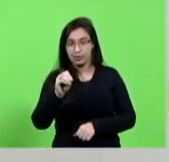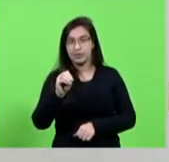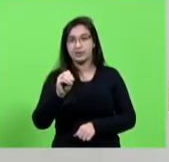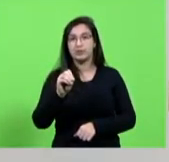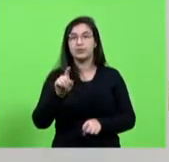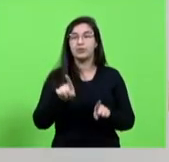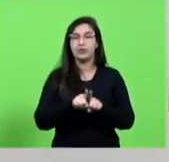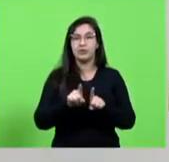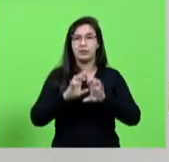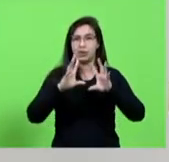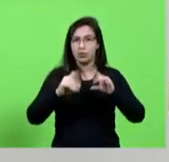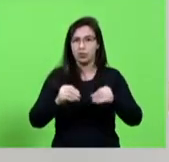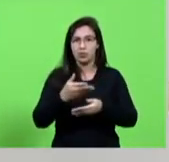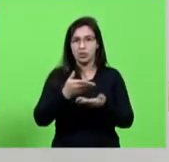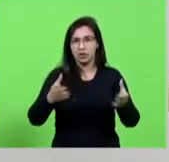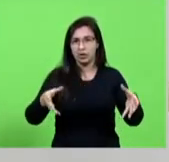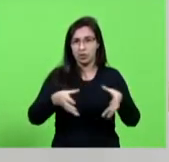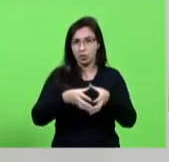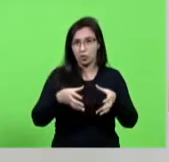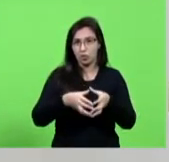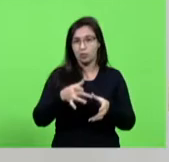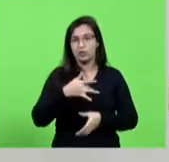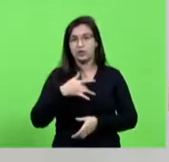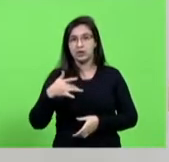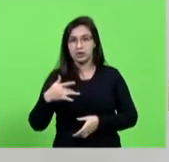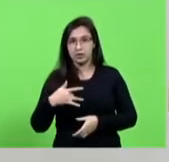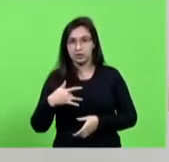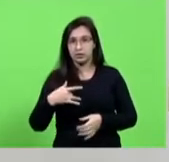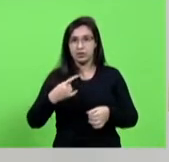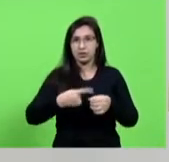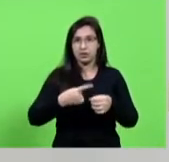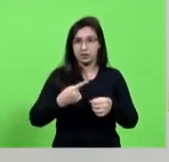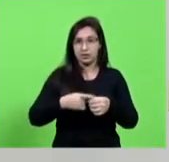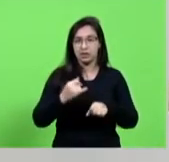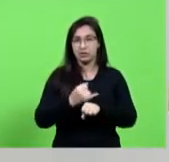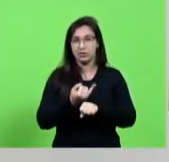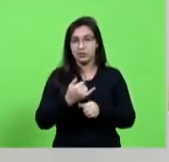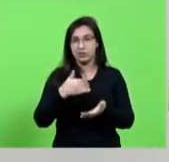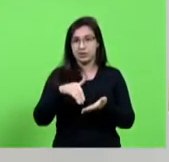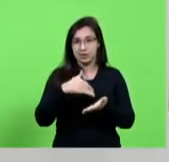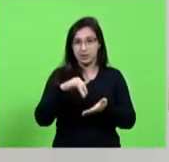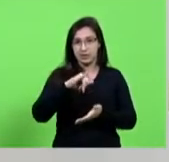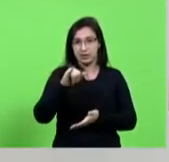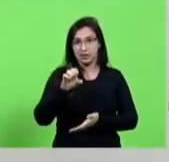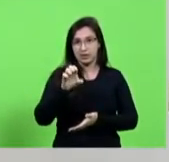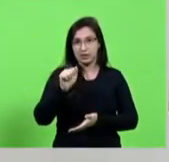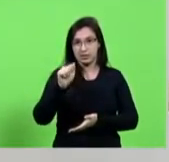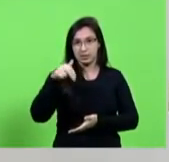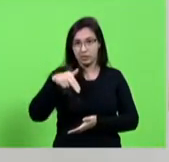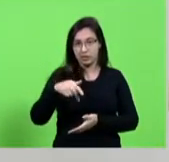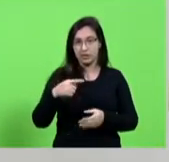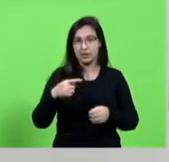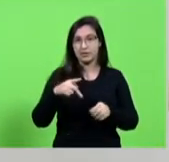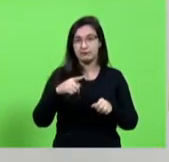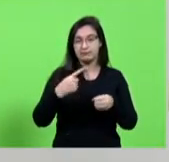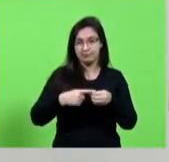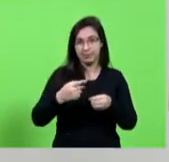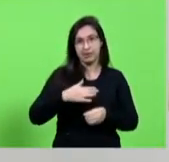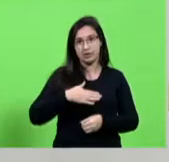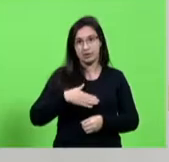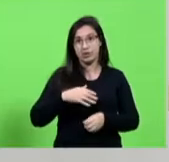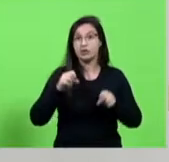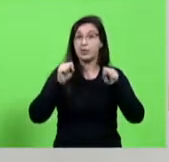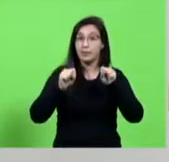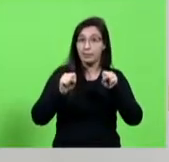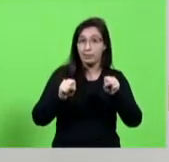toda a Comissão de Saúde da cidade de Joinville, o secretário Jean de Saúde também da nossa cidade, para que a gente possa debater